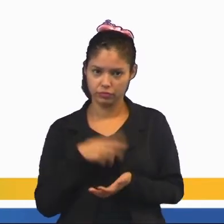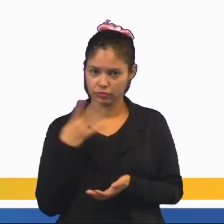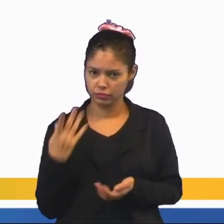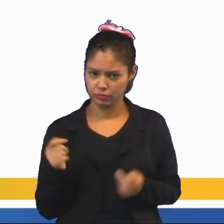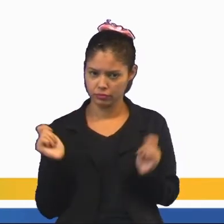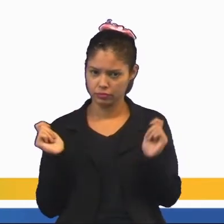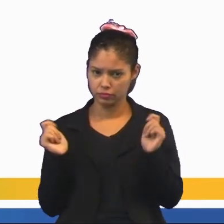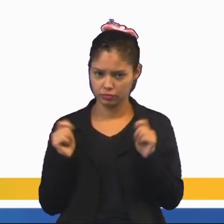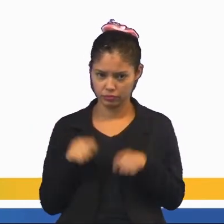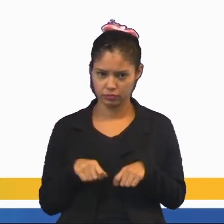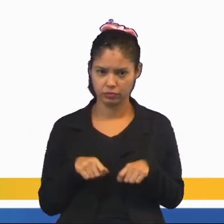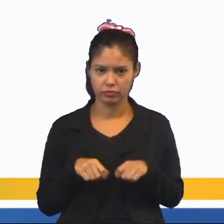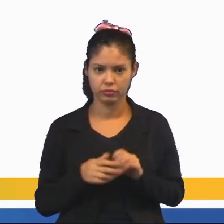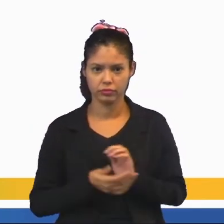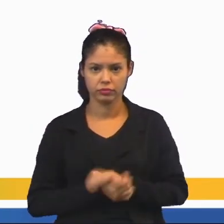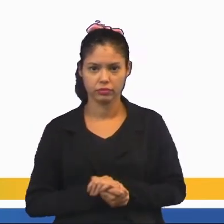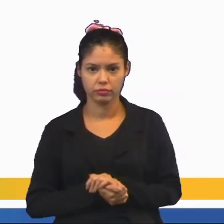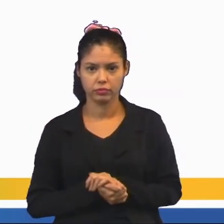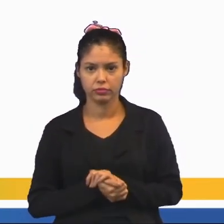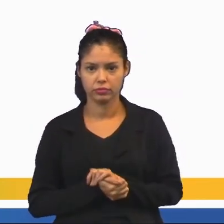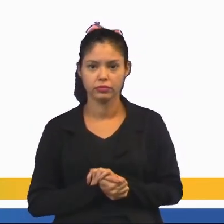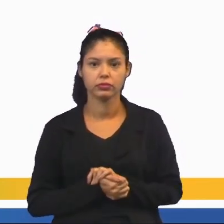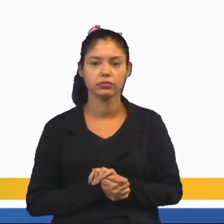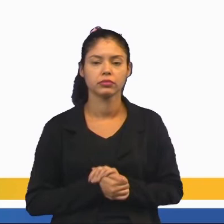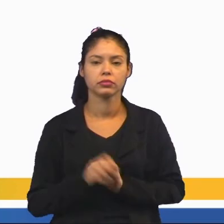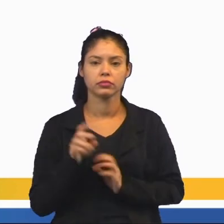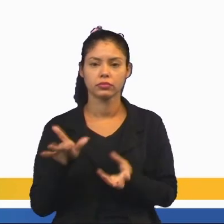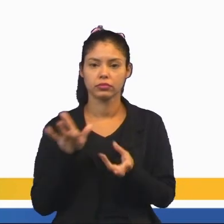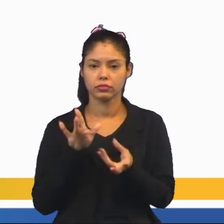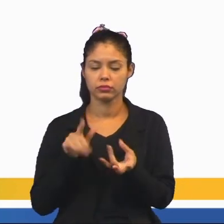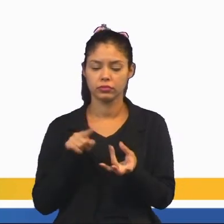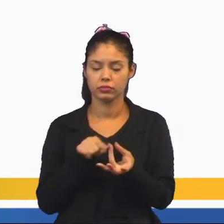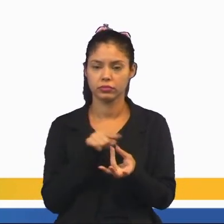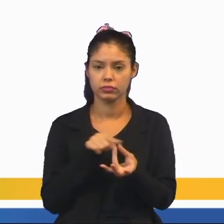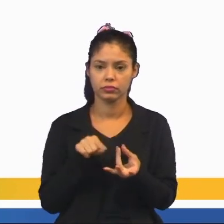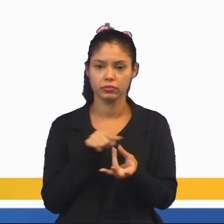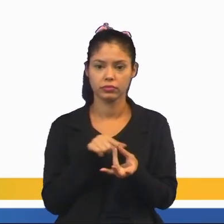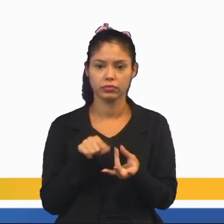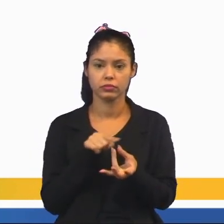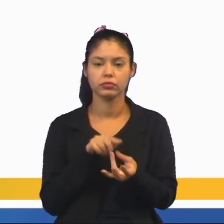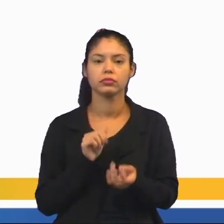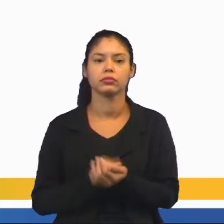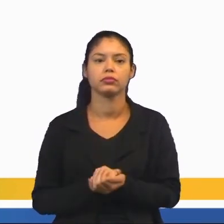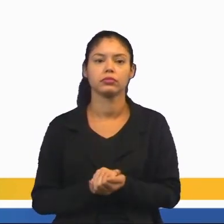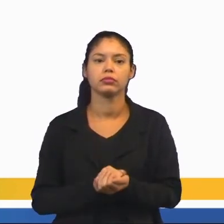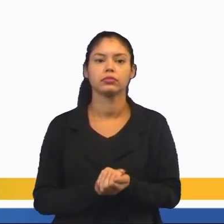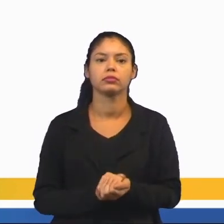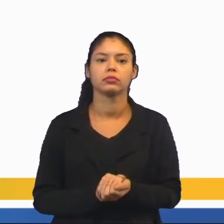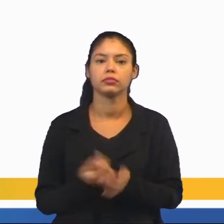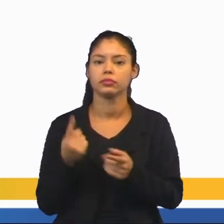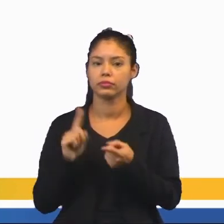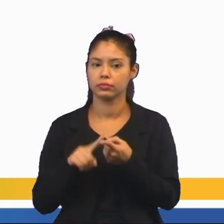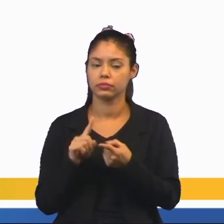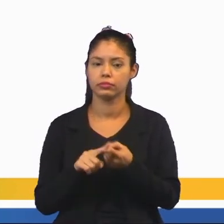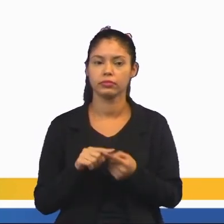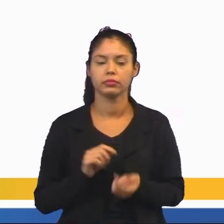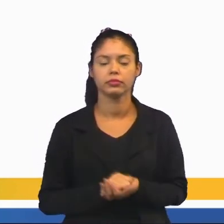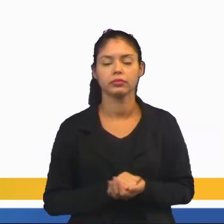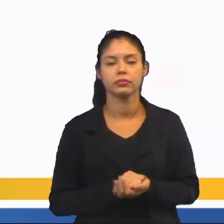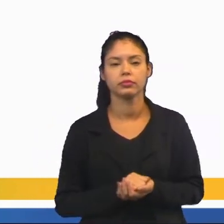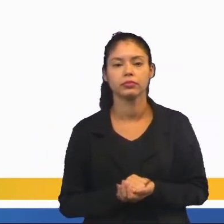ele. Quantas são as possibilidades de escolher uma vogal para ocupar a primeira